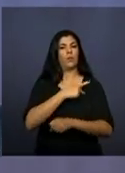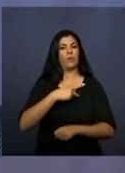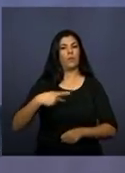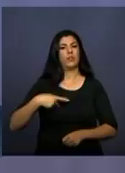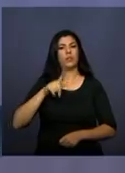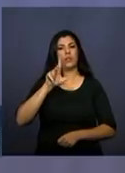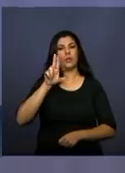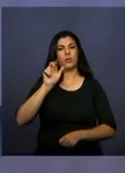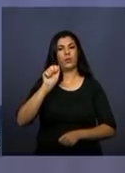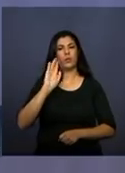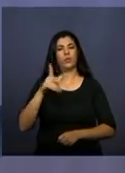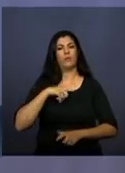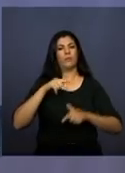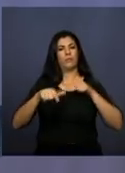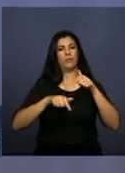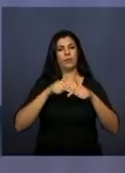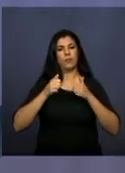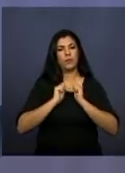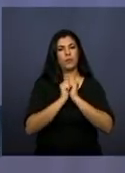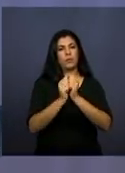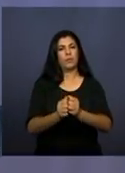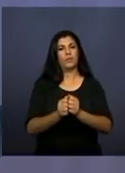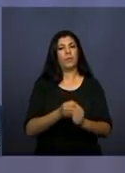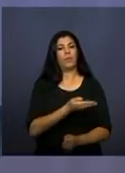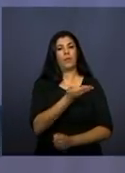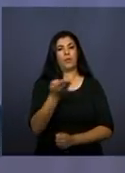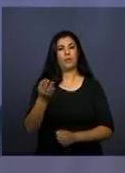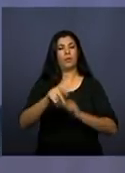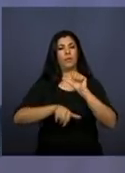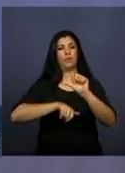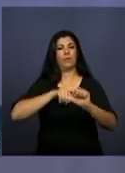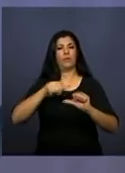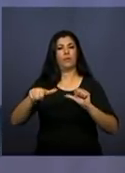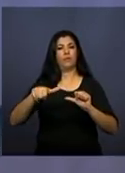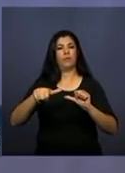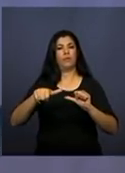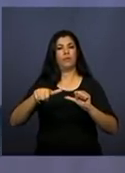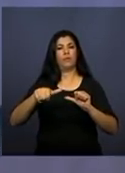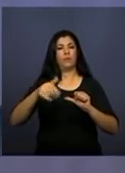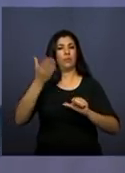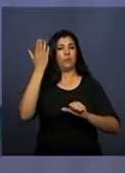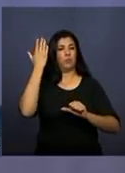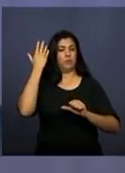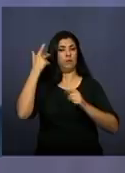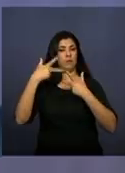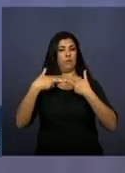isso. Vocês transformam o passado, porque